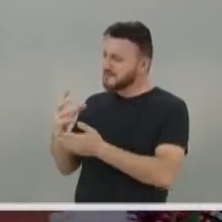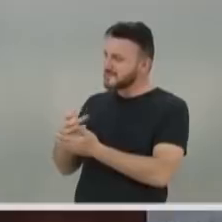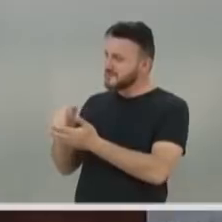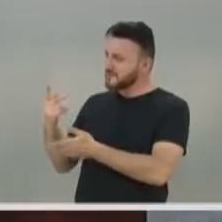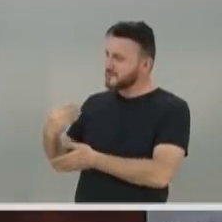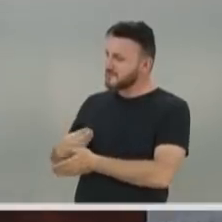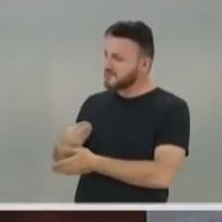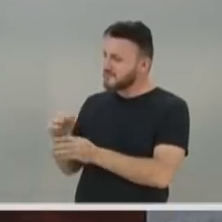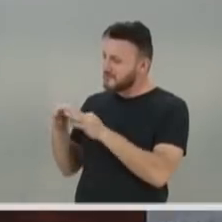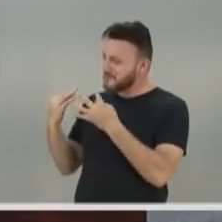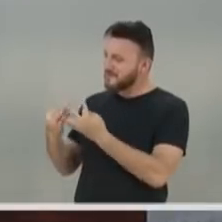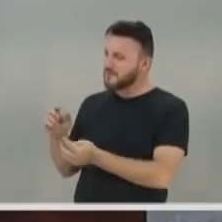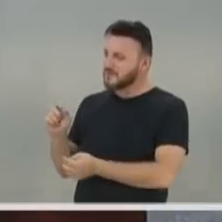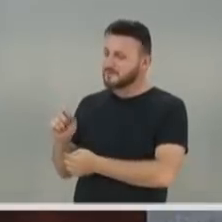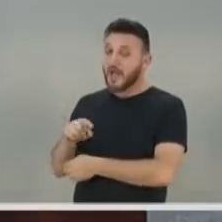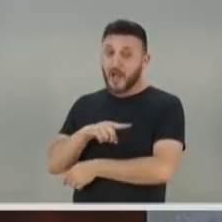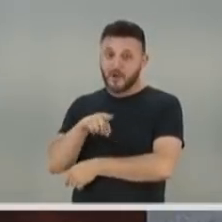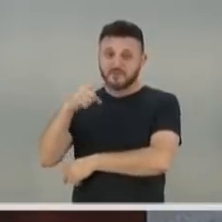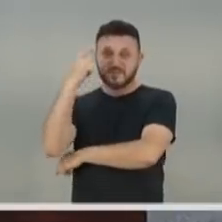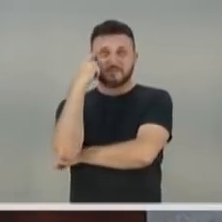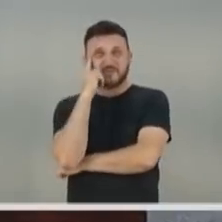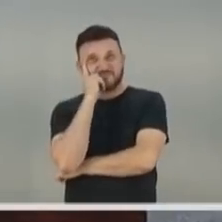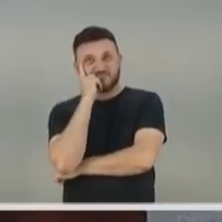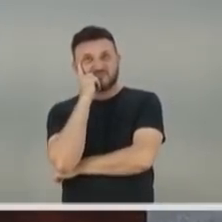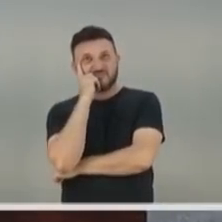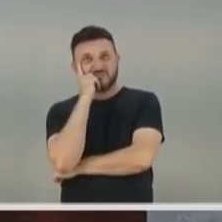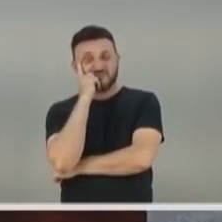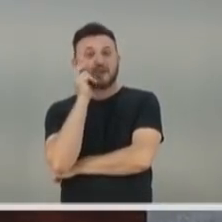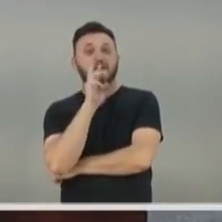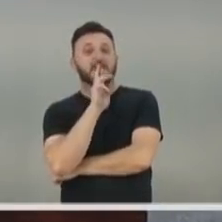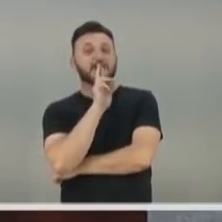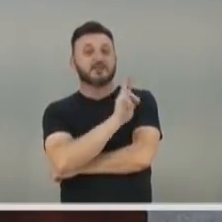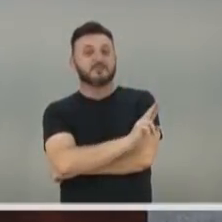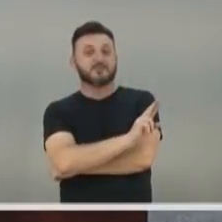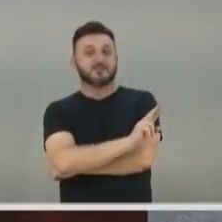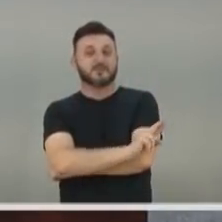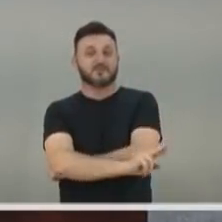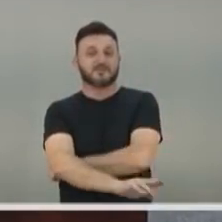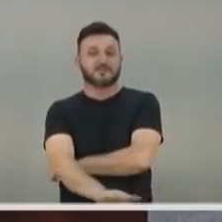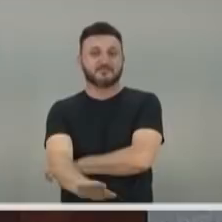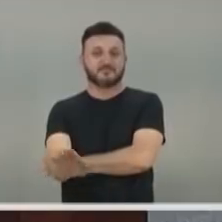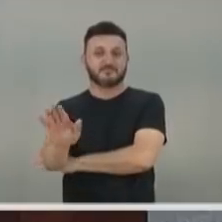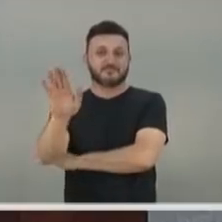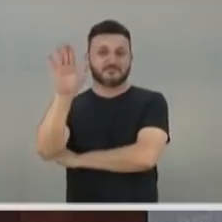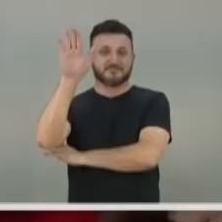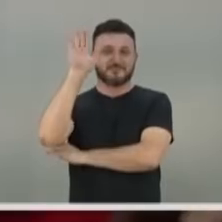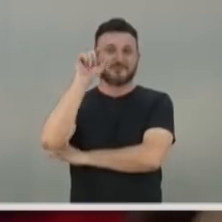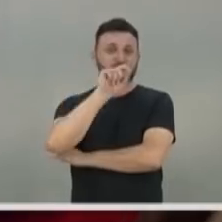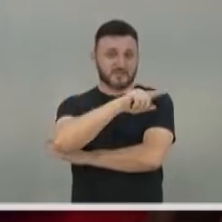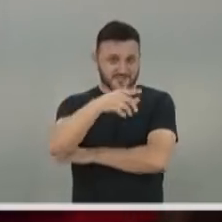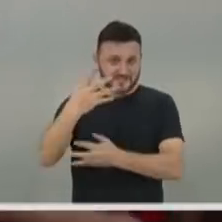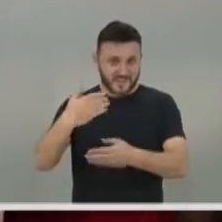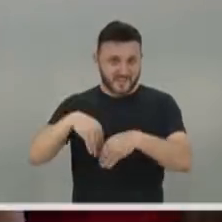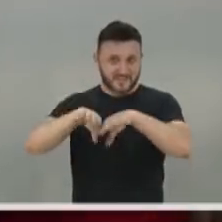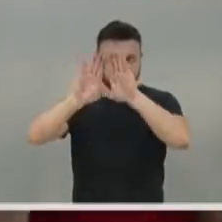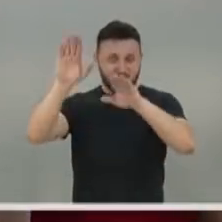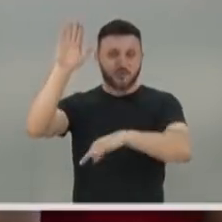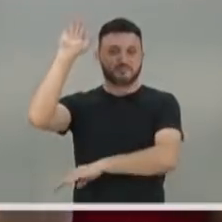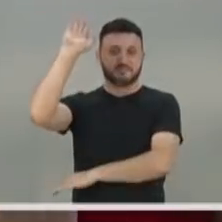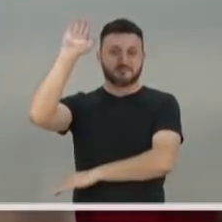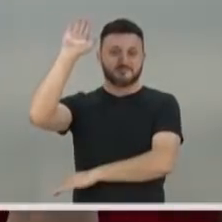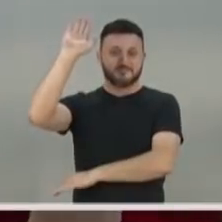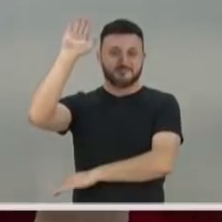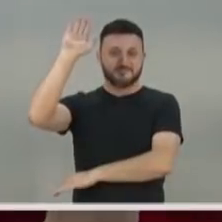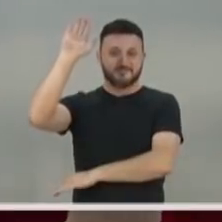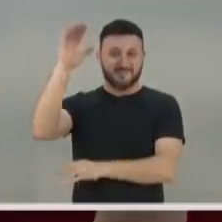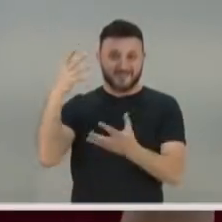Aí você vai pensar. Responda para o padre aqui com a mãozinha para cima: quem aqui quer ir para o céu? Quem quer ir